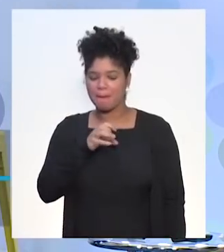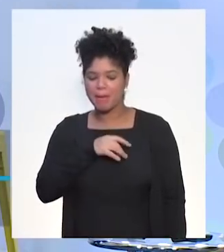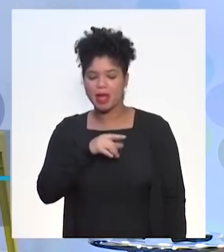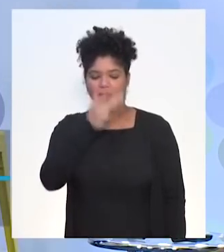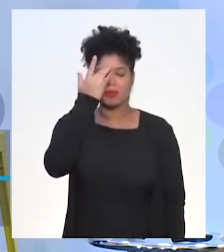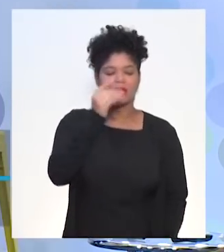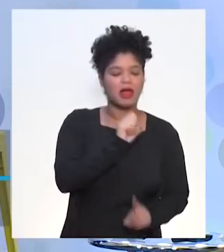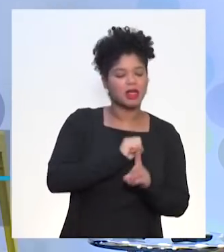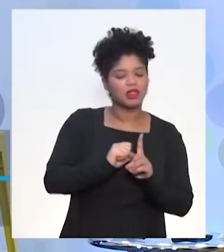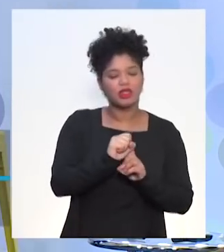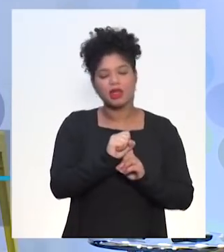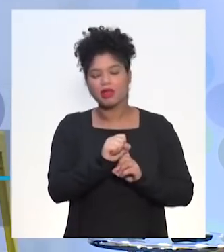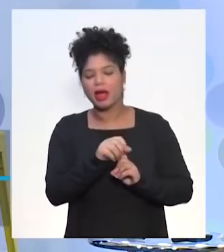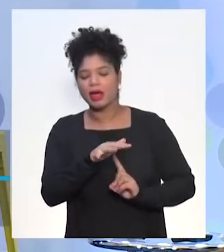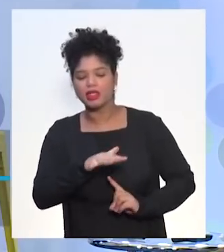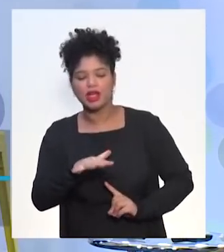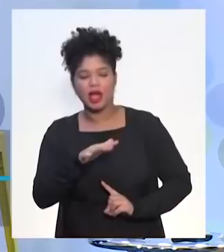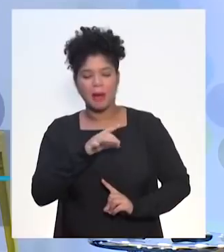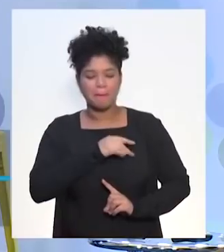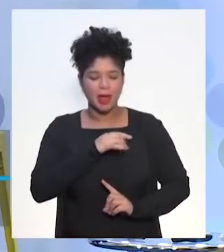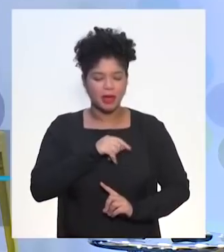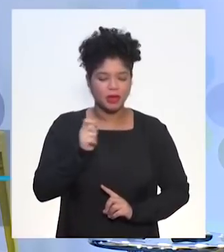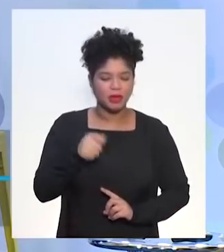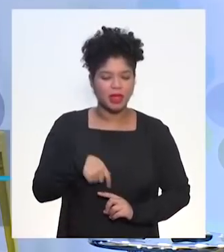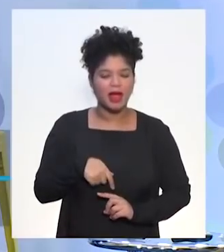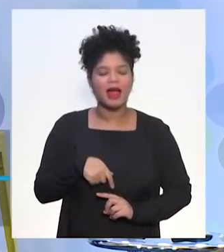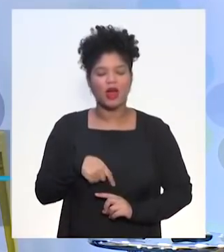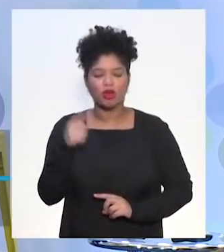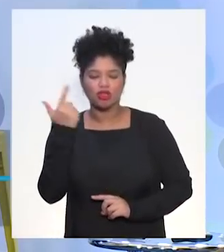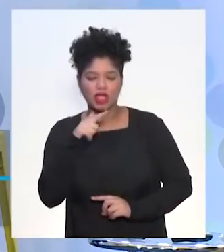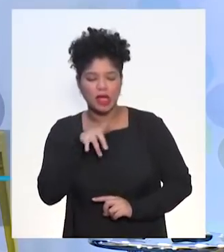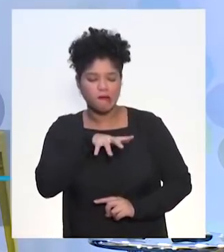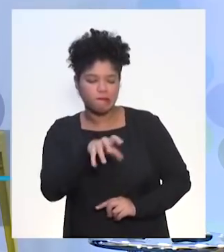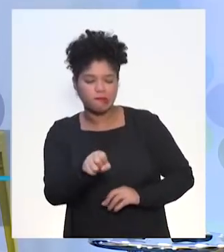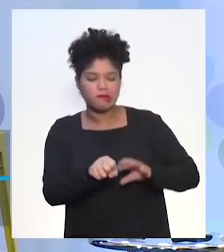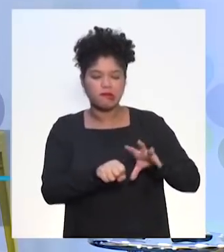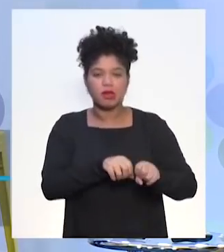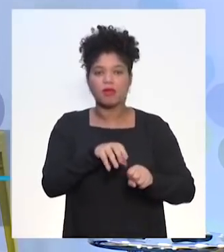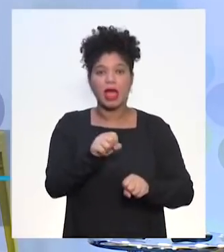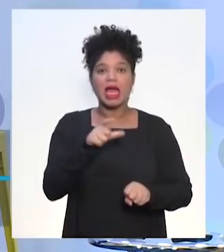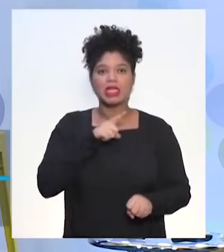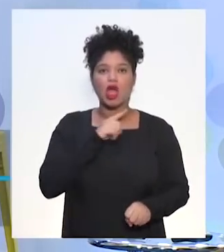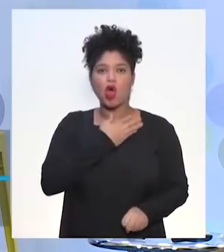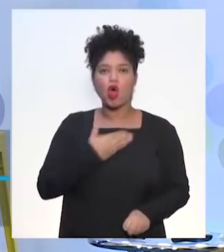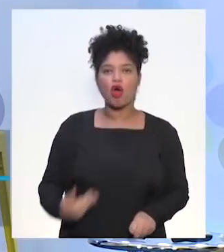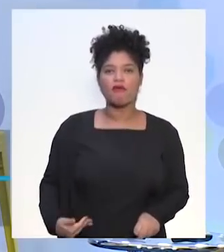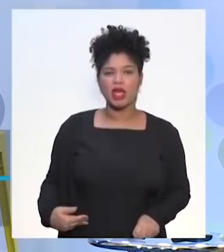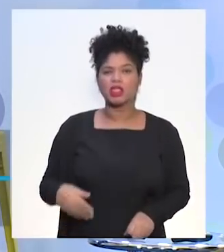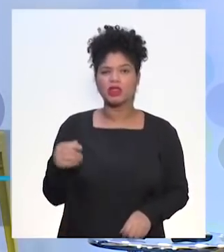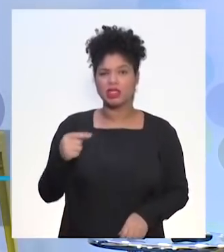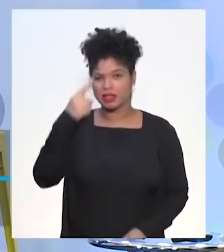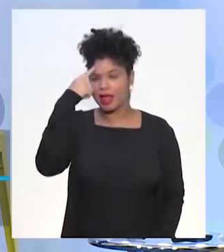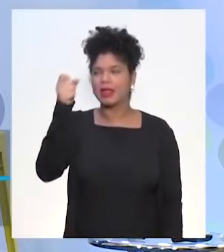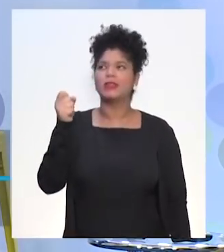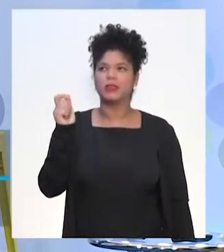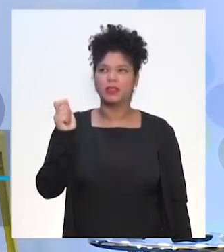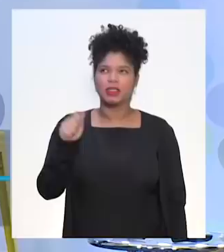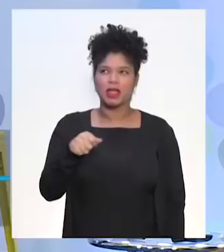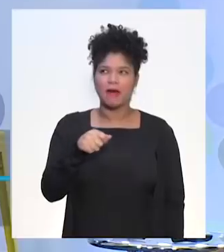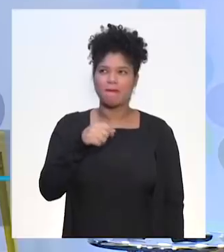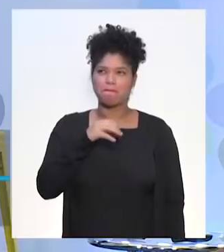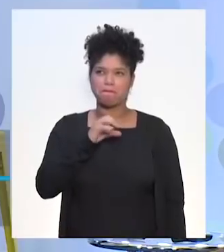social. E esses regimes acabam surgindo justamente para, de alguma forma, muito cínica,